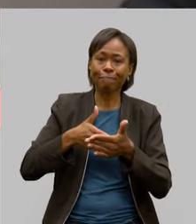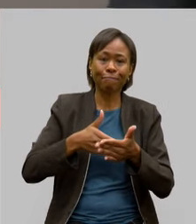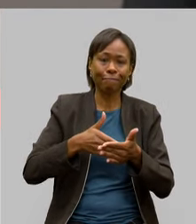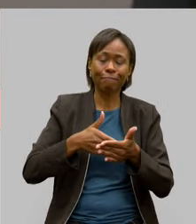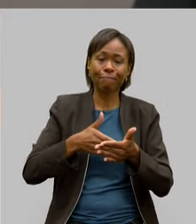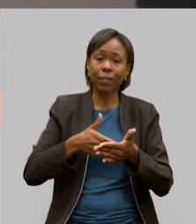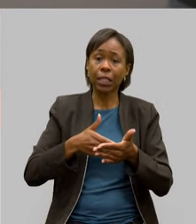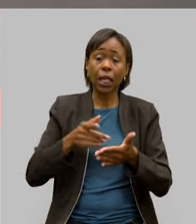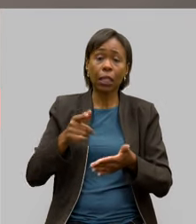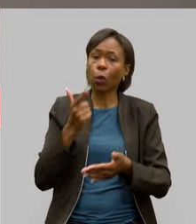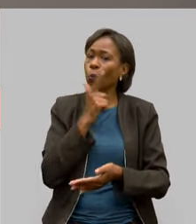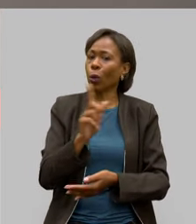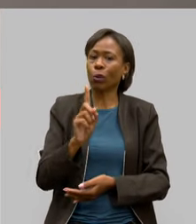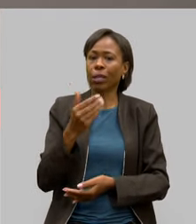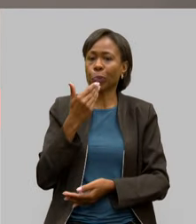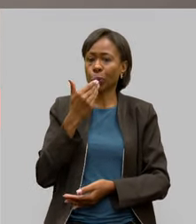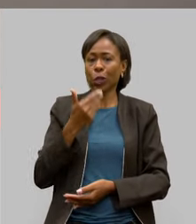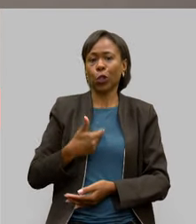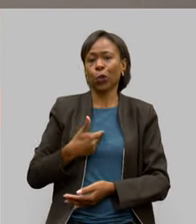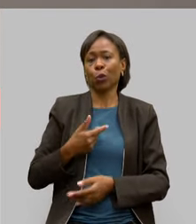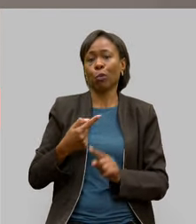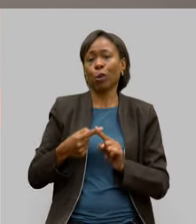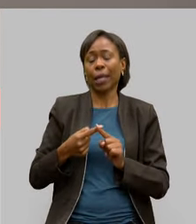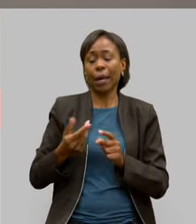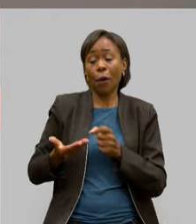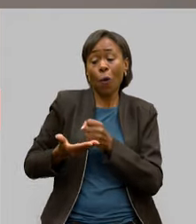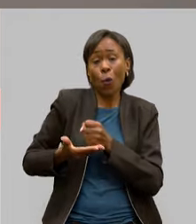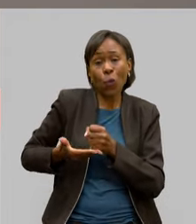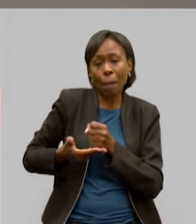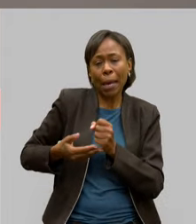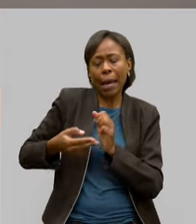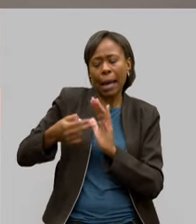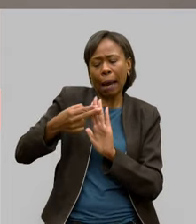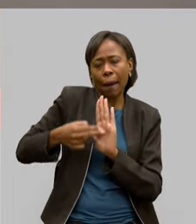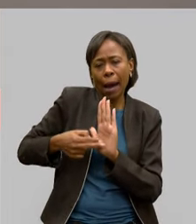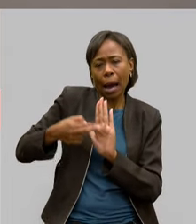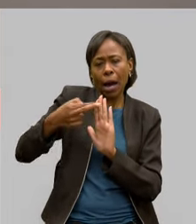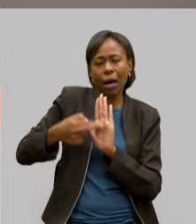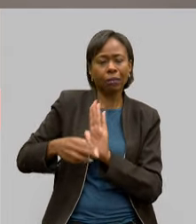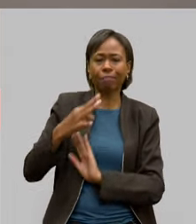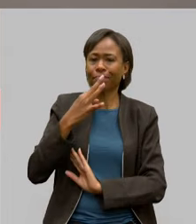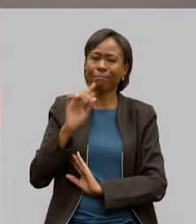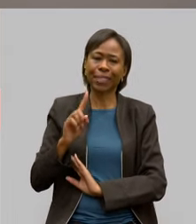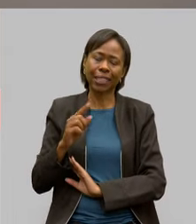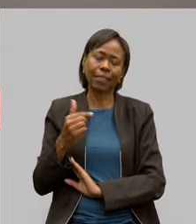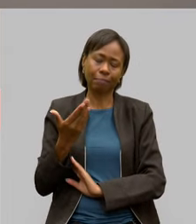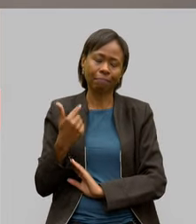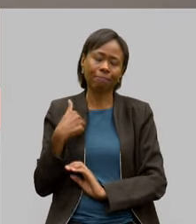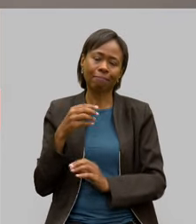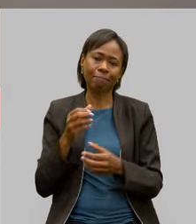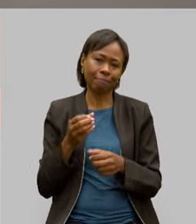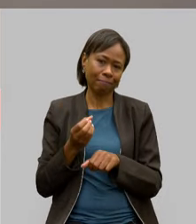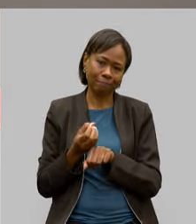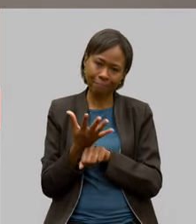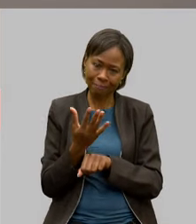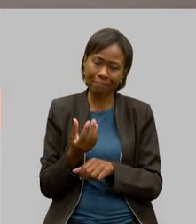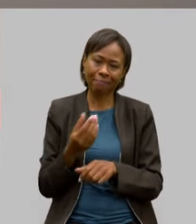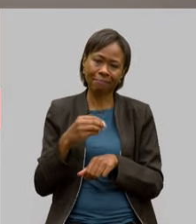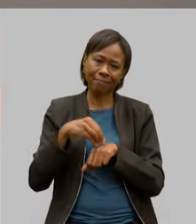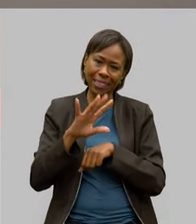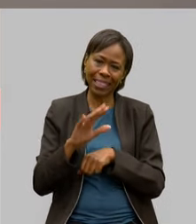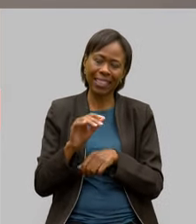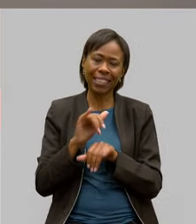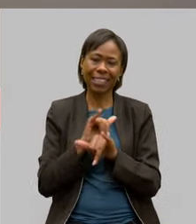e eh a fundamentação né então acho que essa essa é isso é o que eu tinha para colaborar agradeço a